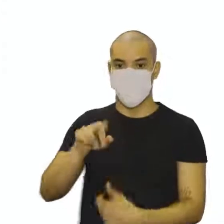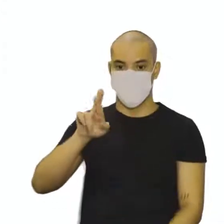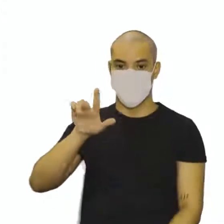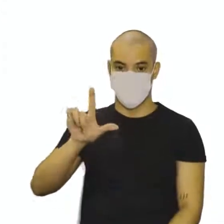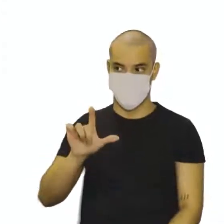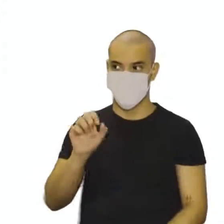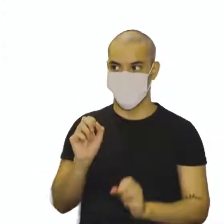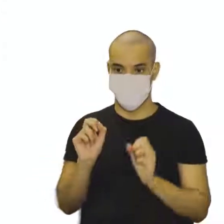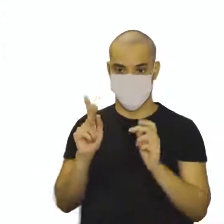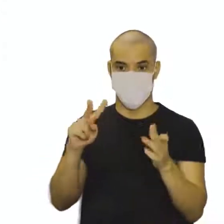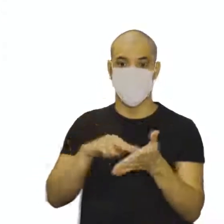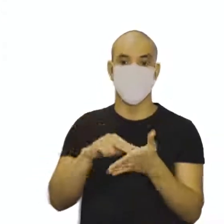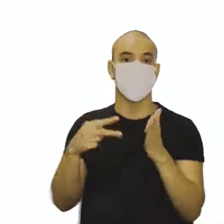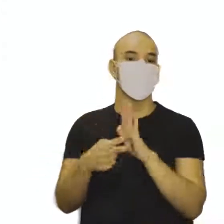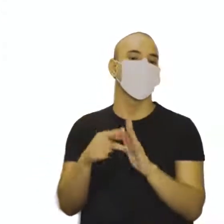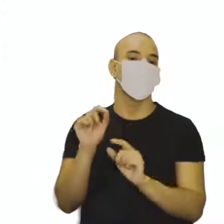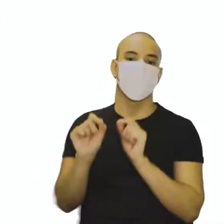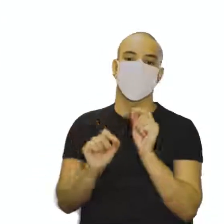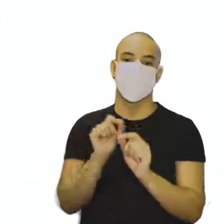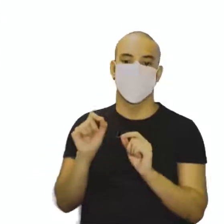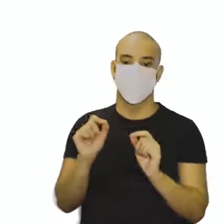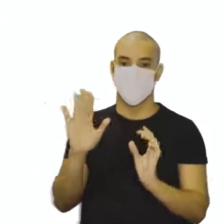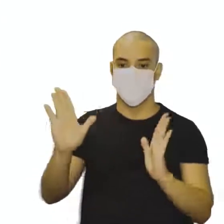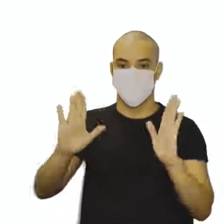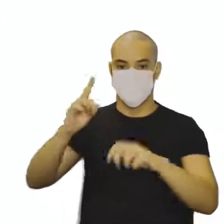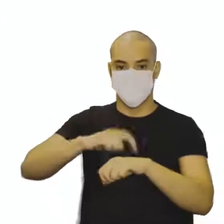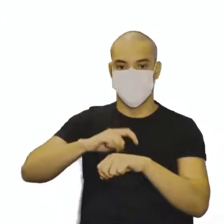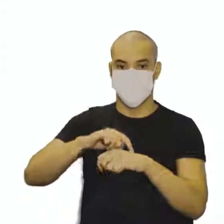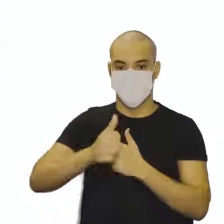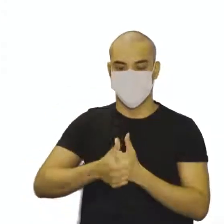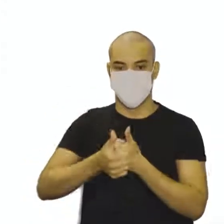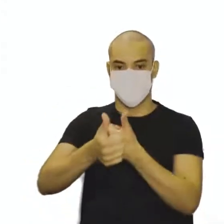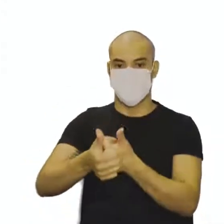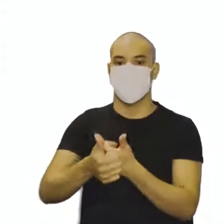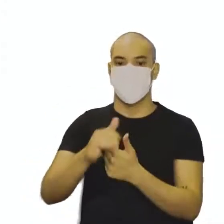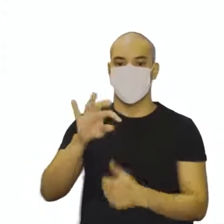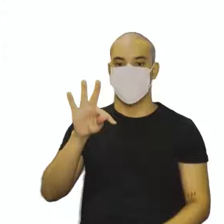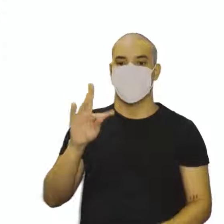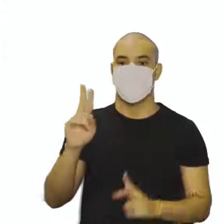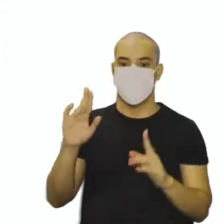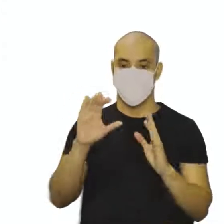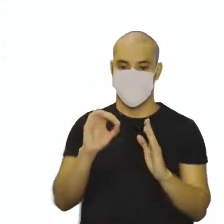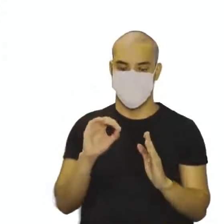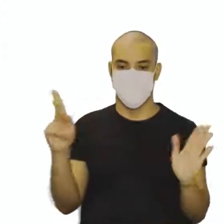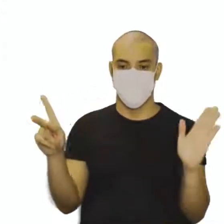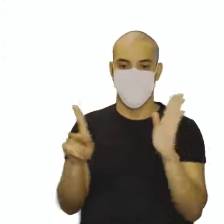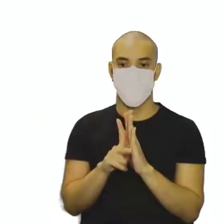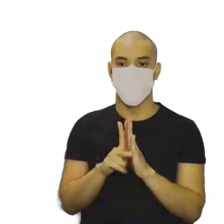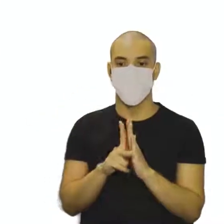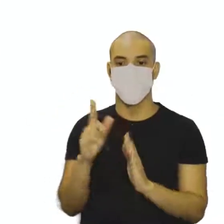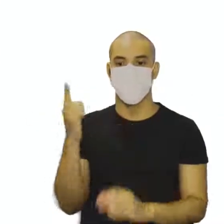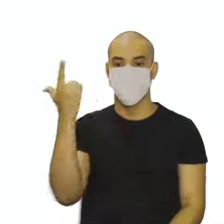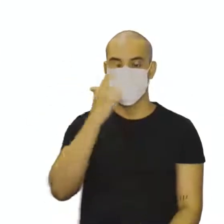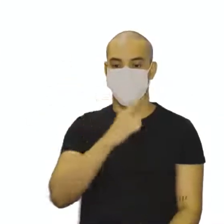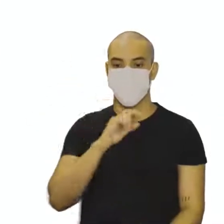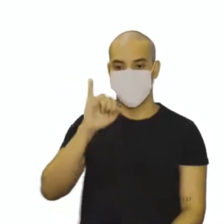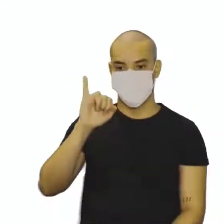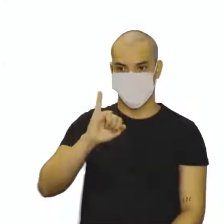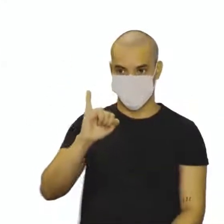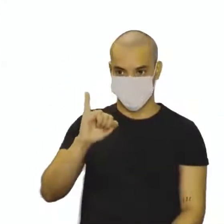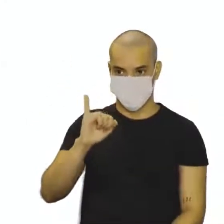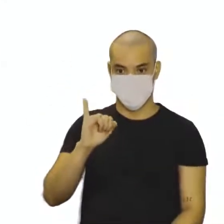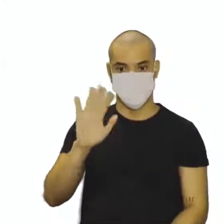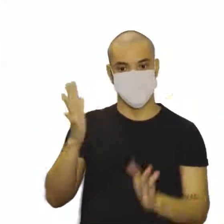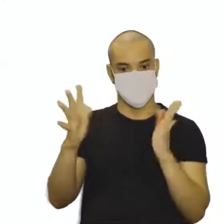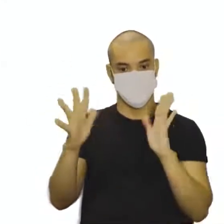RL, ok? Isso significa que o intervalo de tempo decorrido a partir de t igual a 0 para atingir uma corrente aí